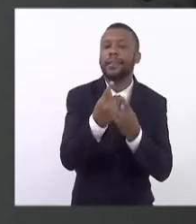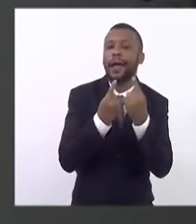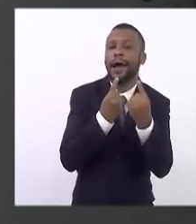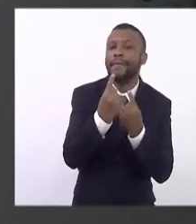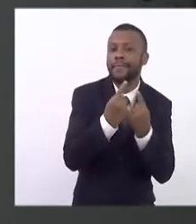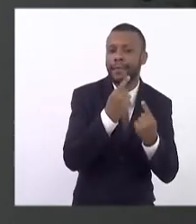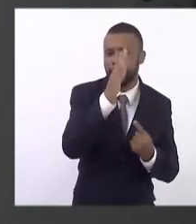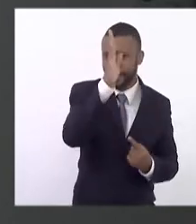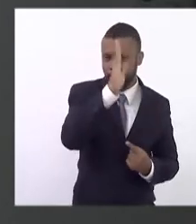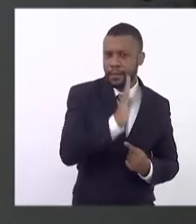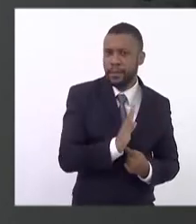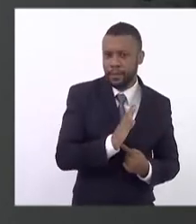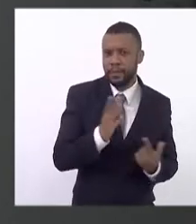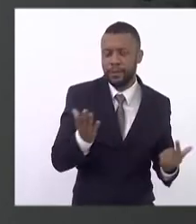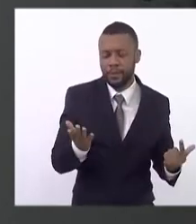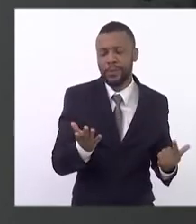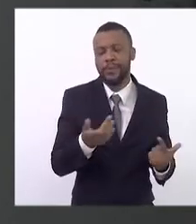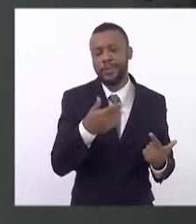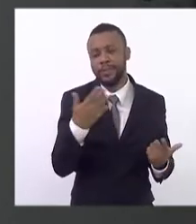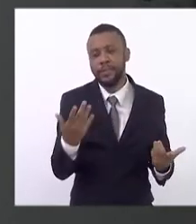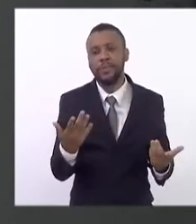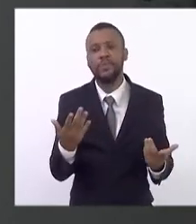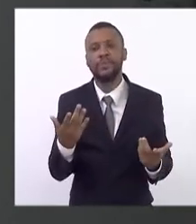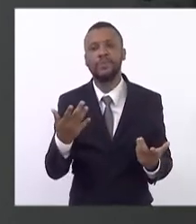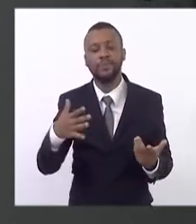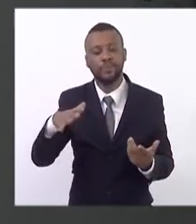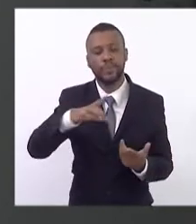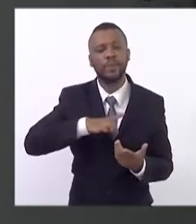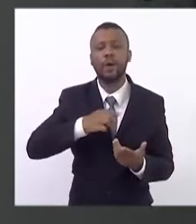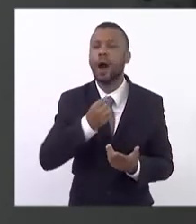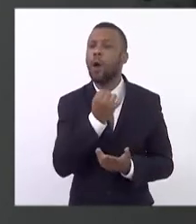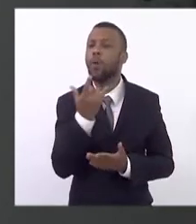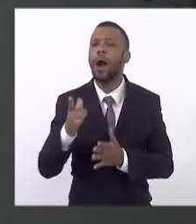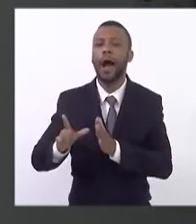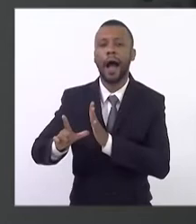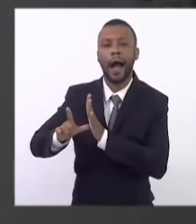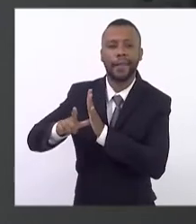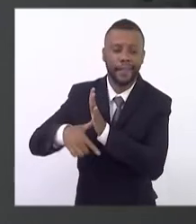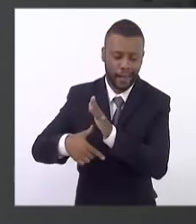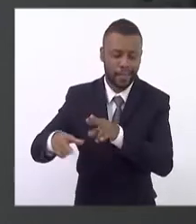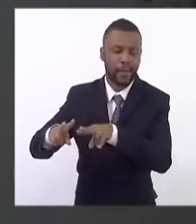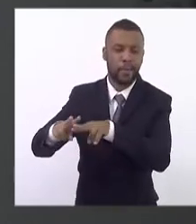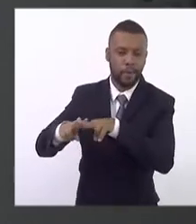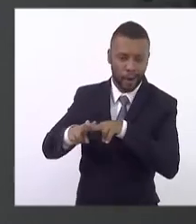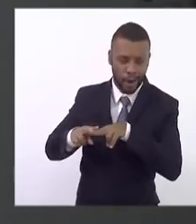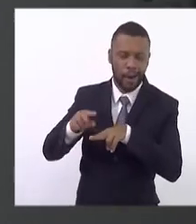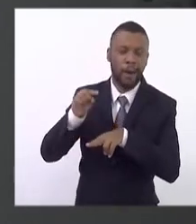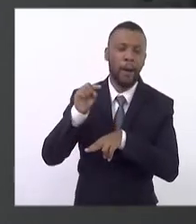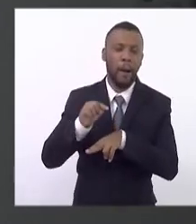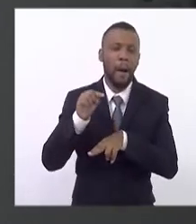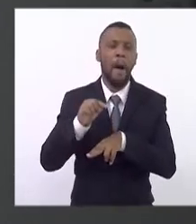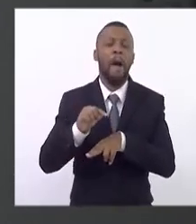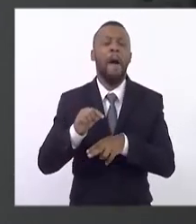isso aí causa... Nós temos alguns atrasos em função disso.